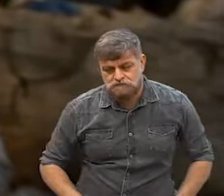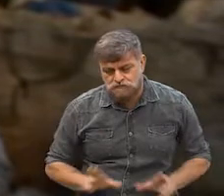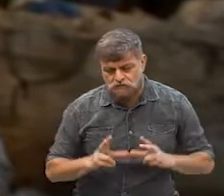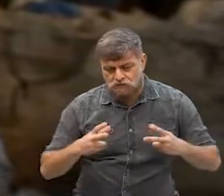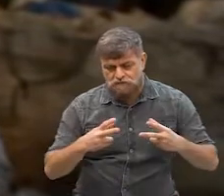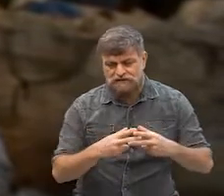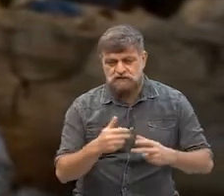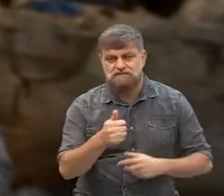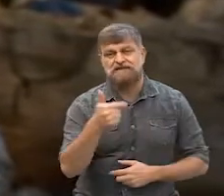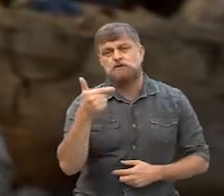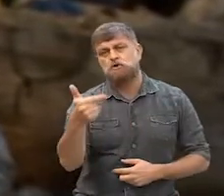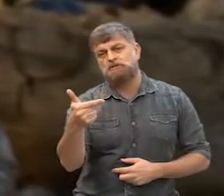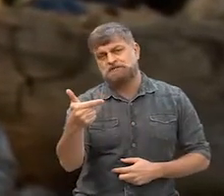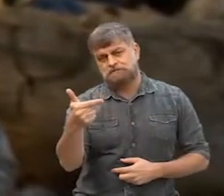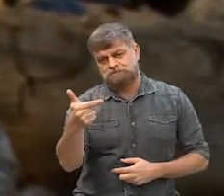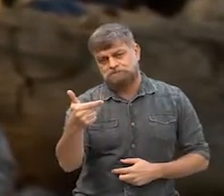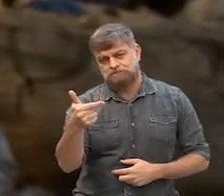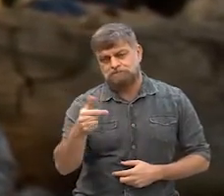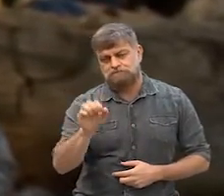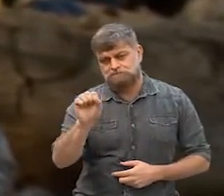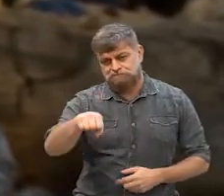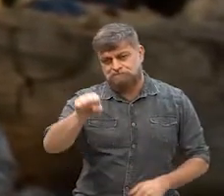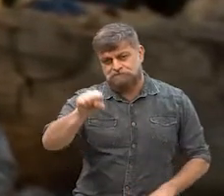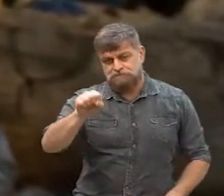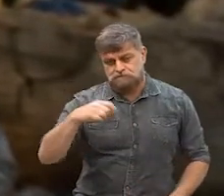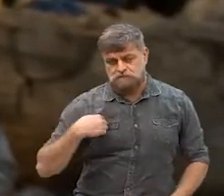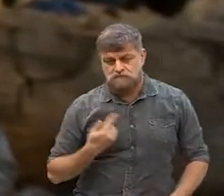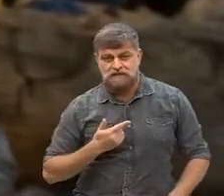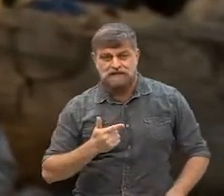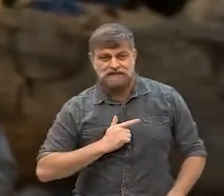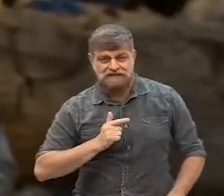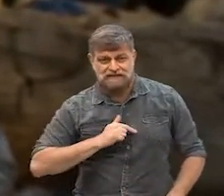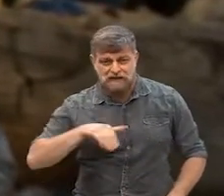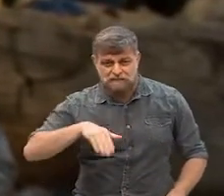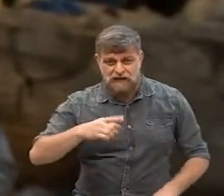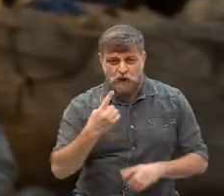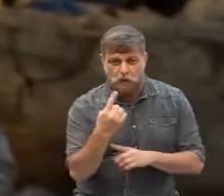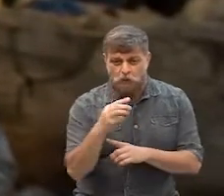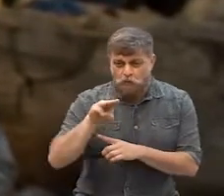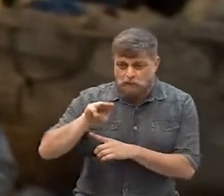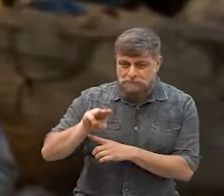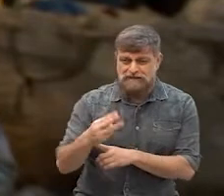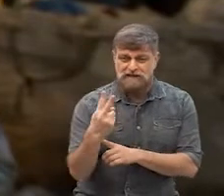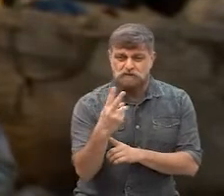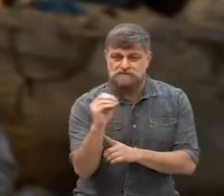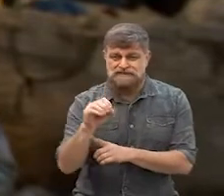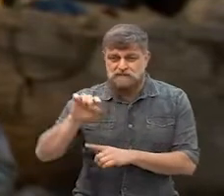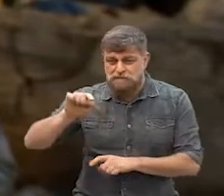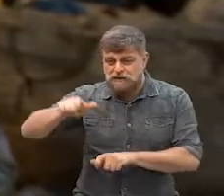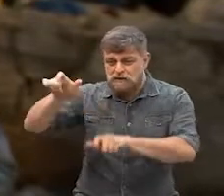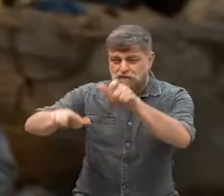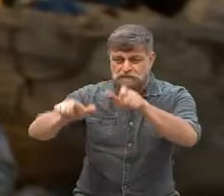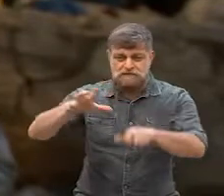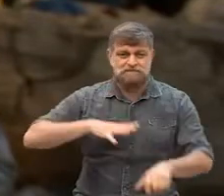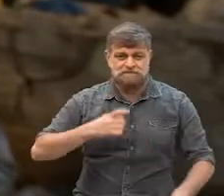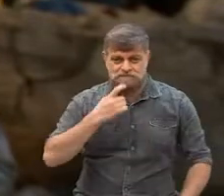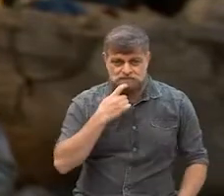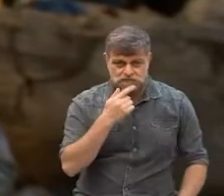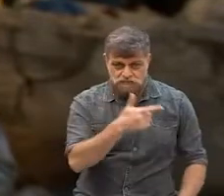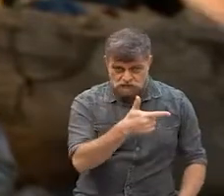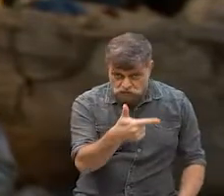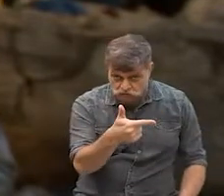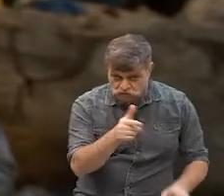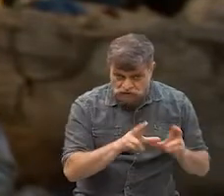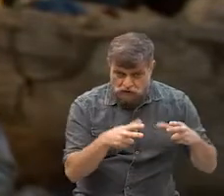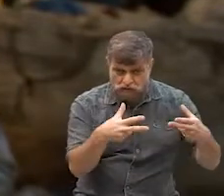Cooperativa, 12. 12 cooperativas. Sim. A gente tem mais de 1.200.000 habitantes. Essas 12 cooperativas